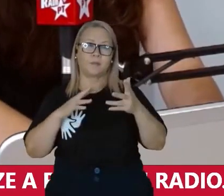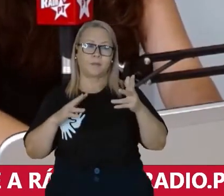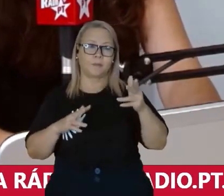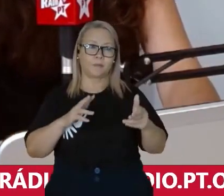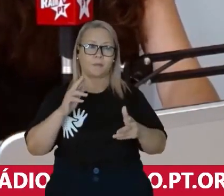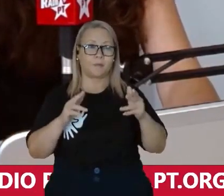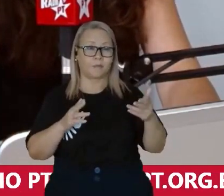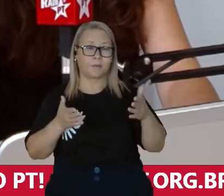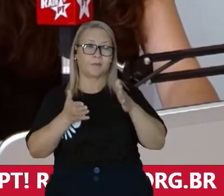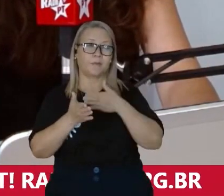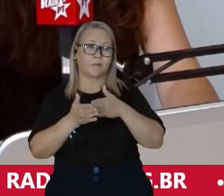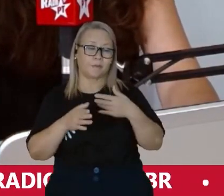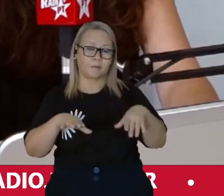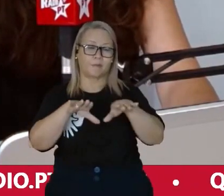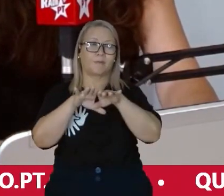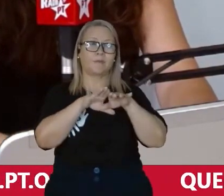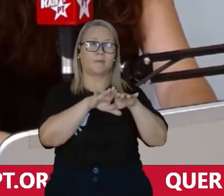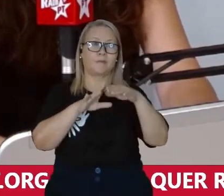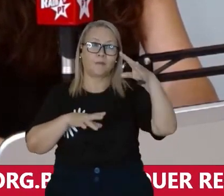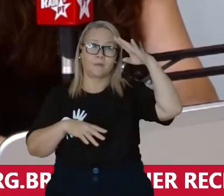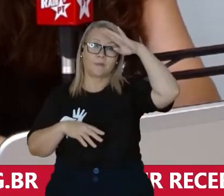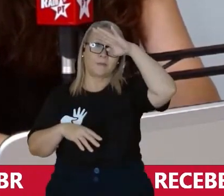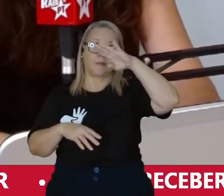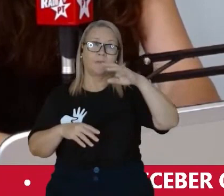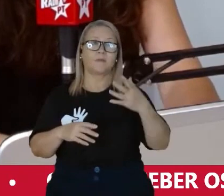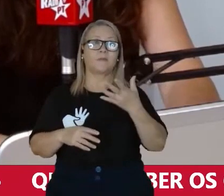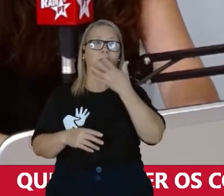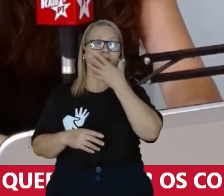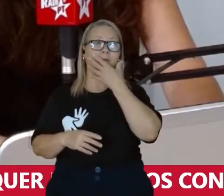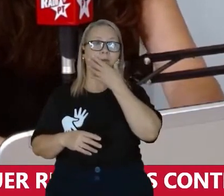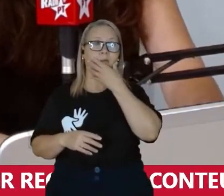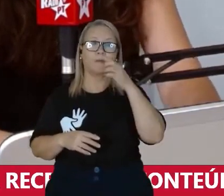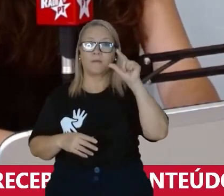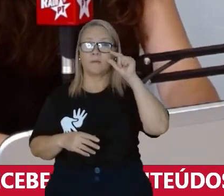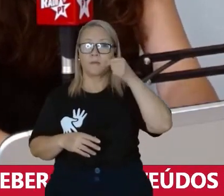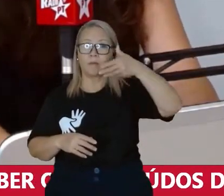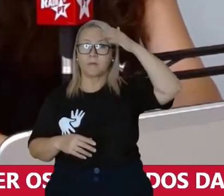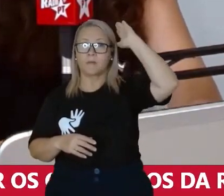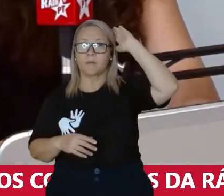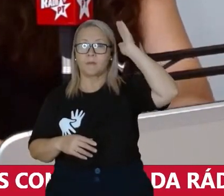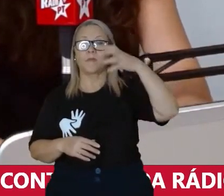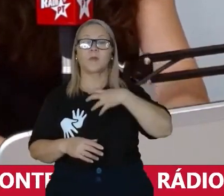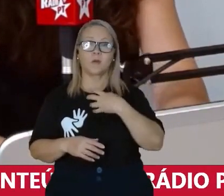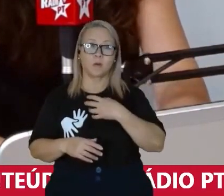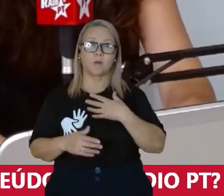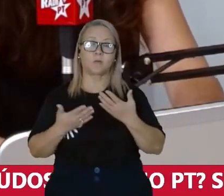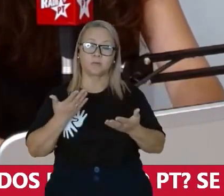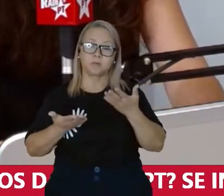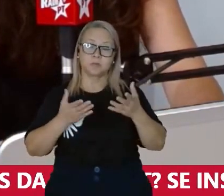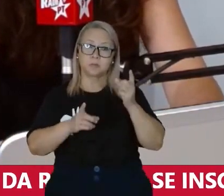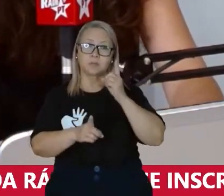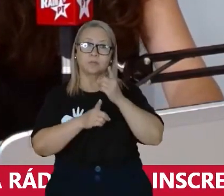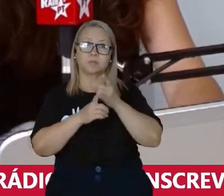estavam muito complacentes, principalmente por causa do Paulo Guedes. Então, eu sinto que a balança ela tendeu um pouco